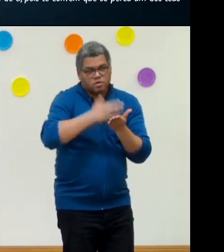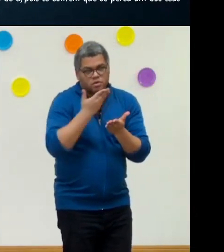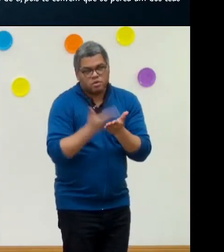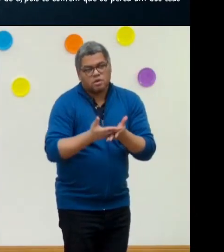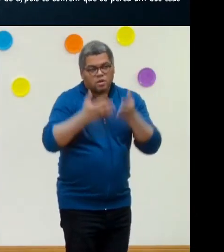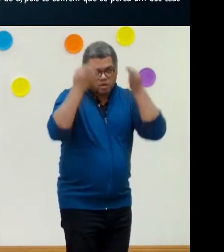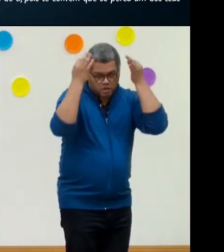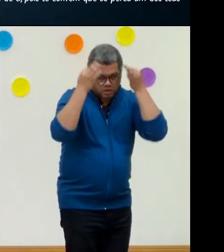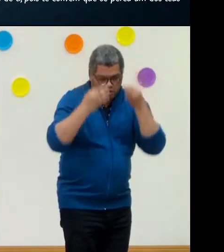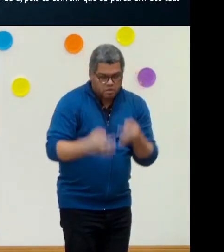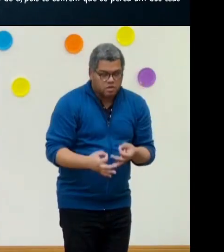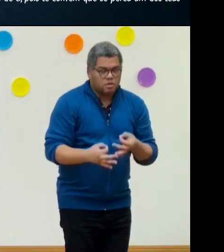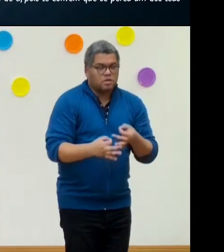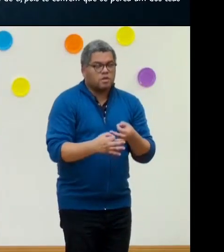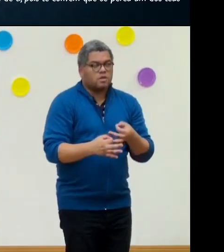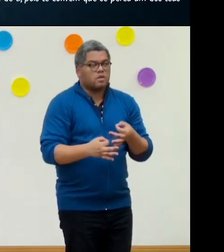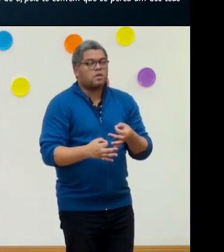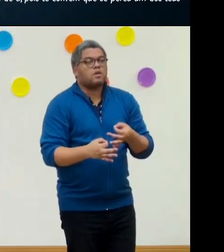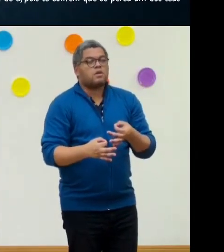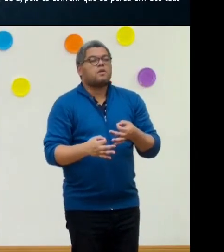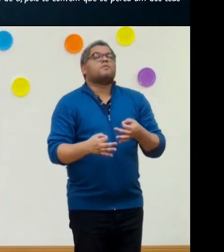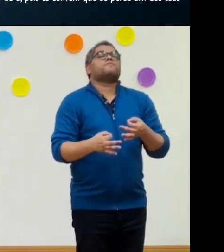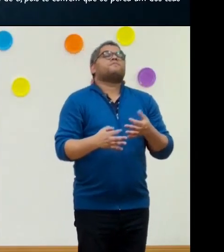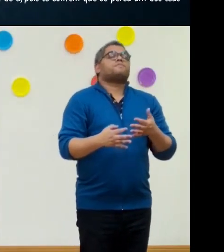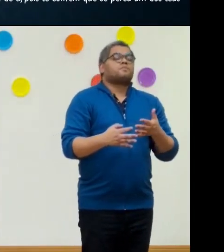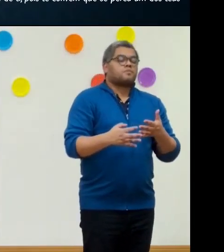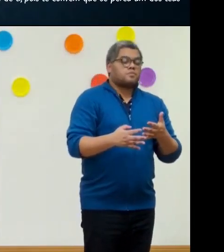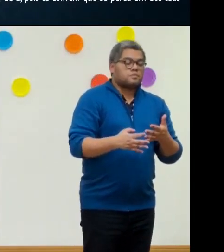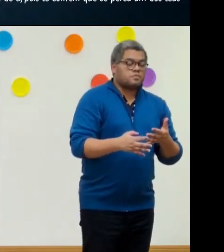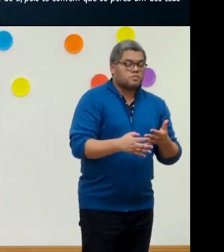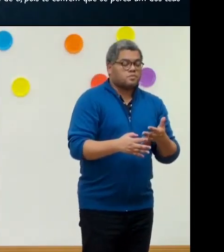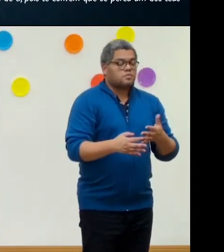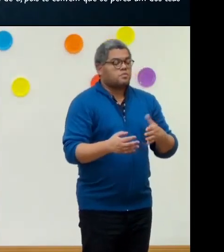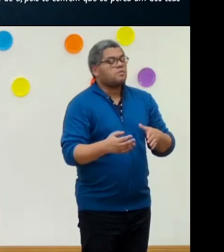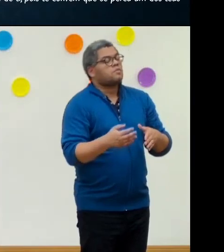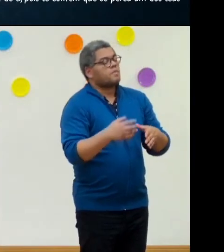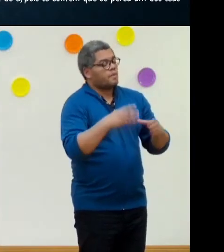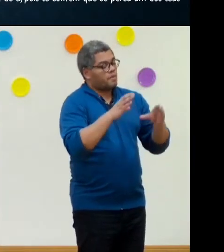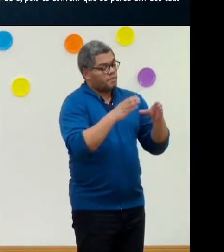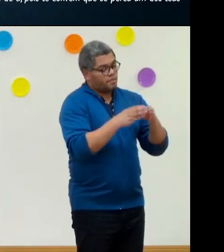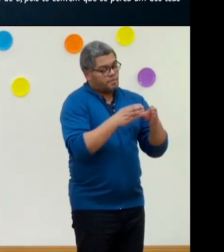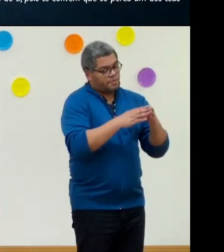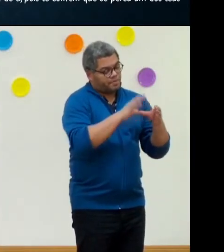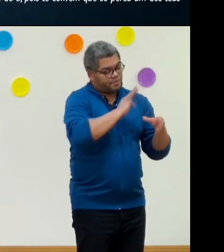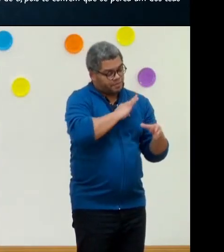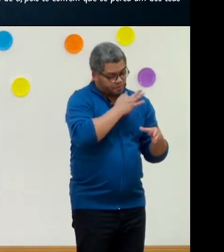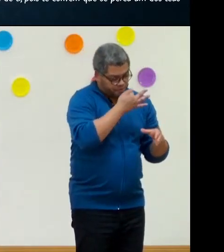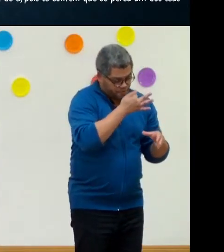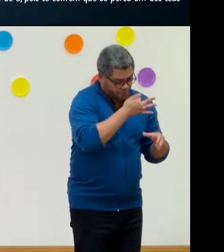a máscara do fariseu, que nunca traí, nunca fui para a cama, tô 10 nesse mandamento.